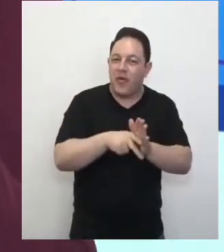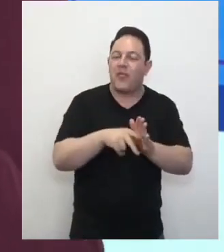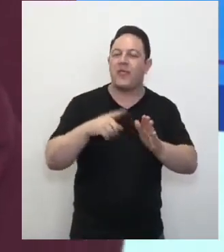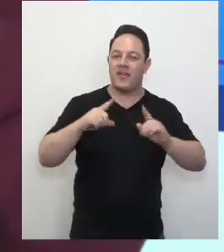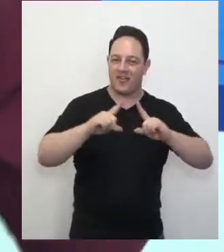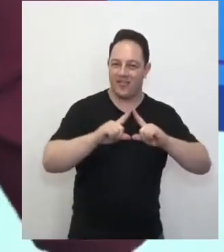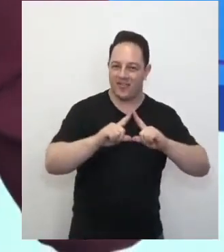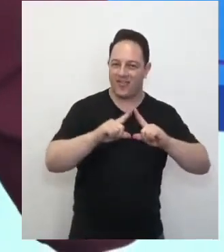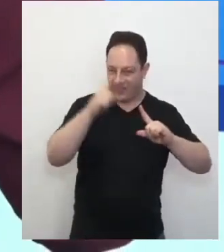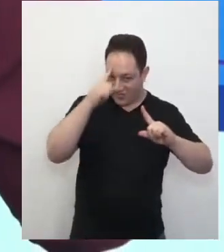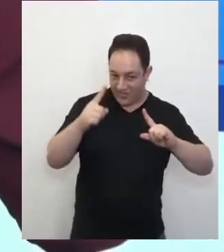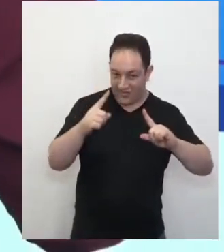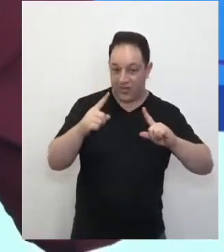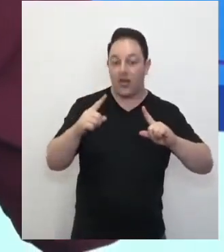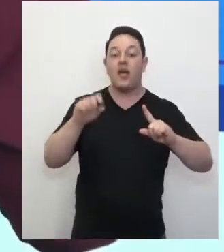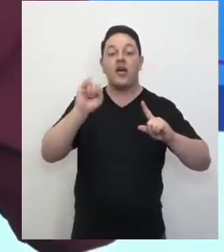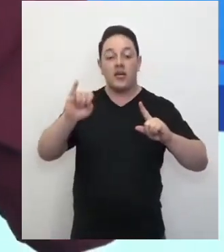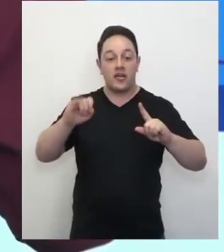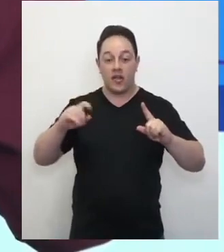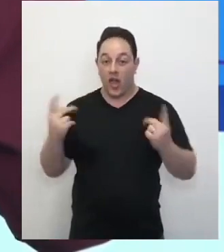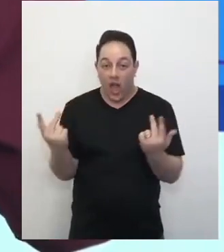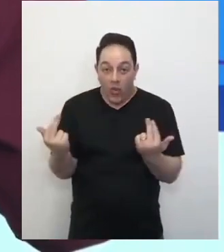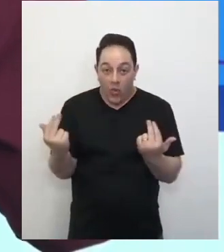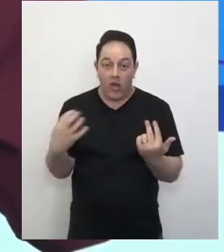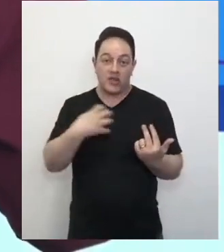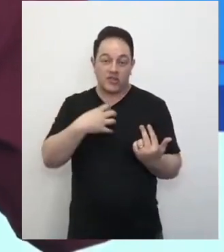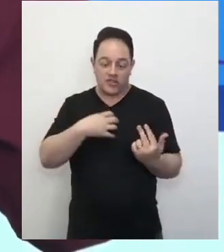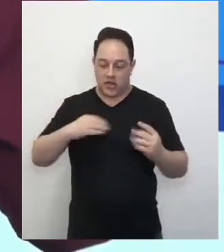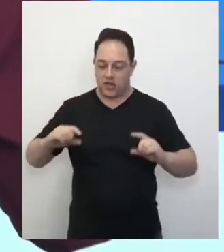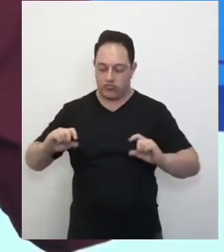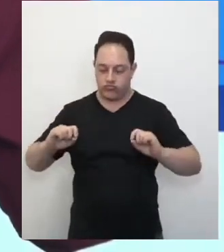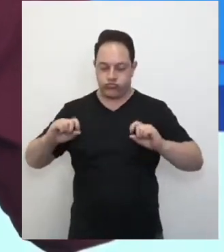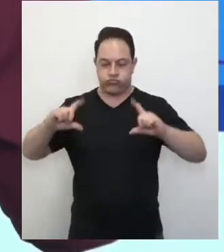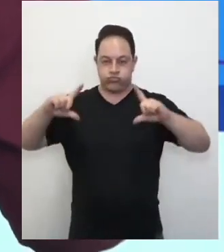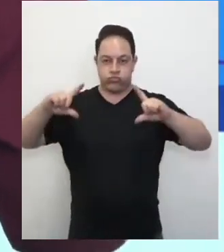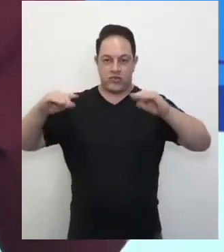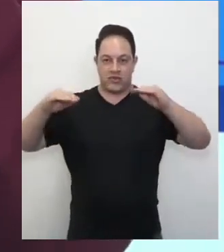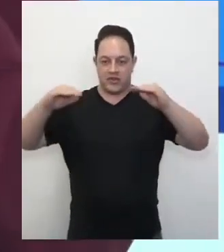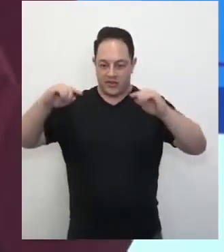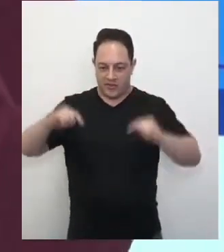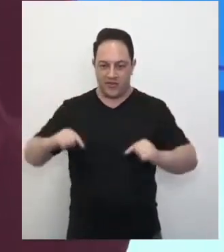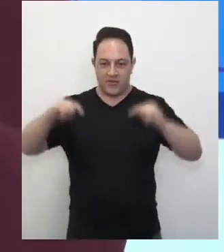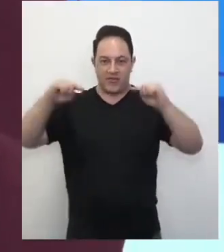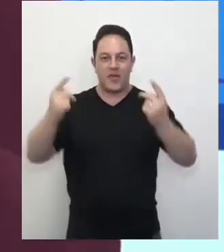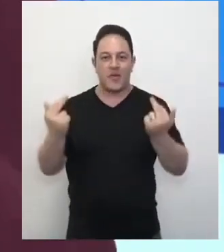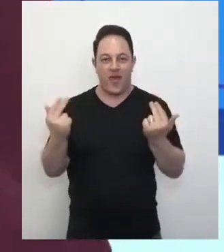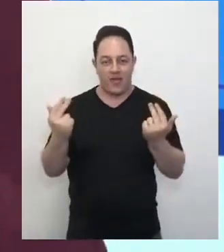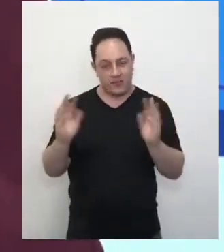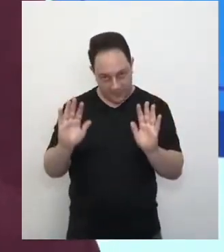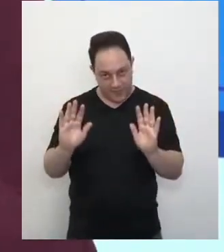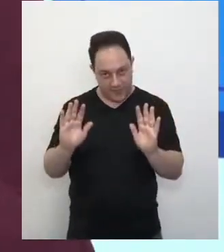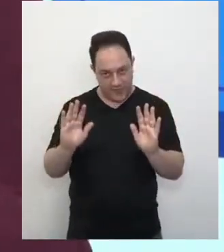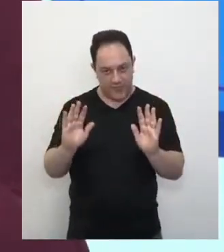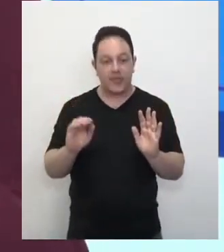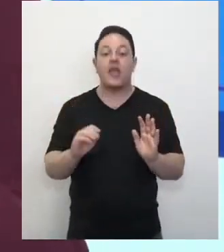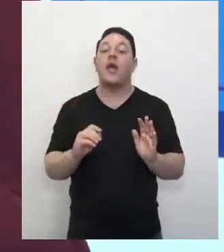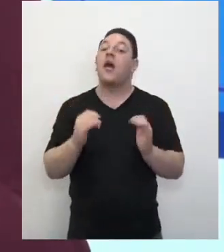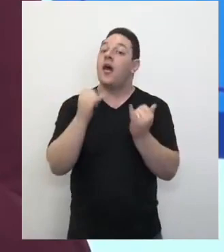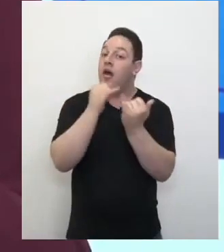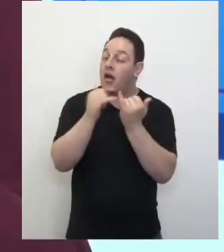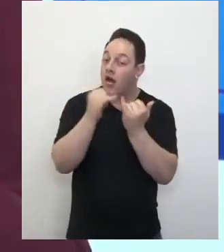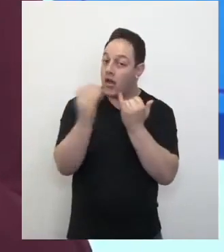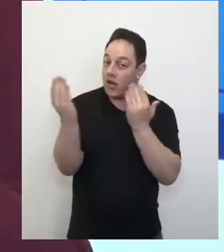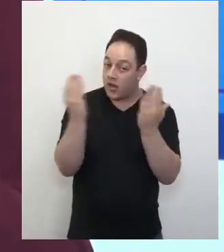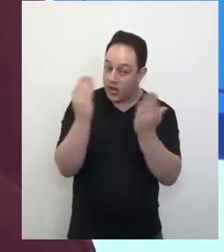pirâmide e elas estiverem a mesma altura tranquilos Então fala em razão de